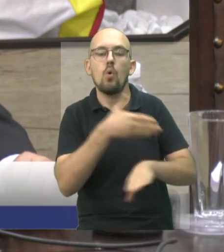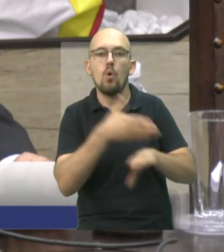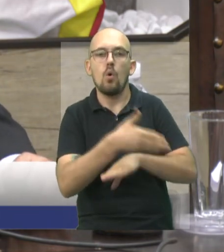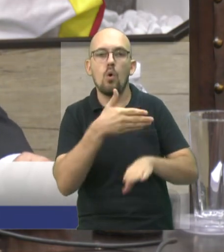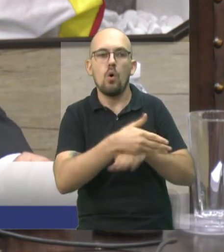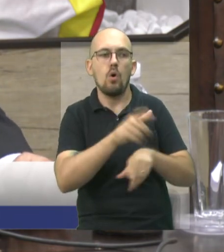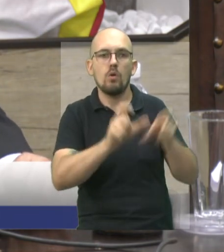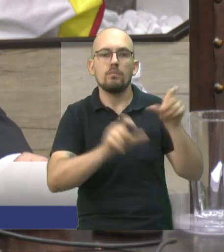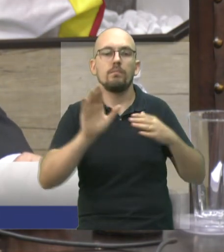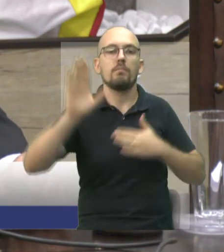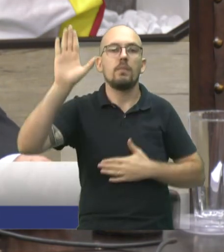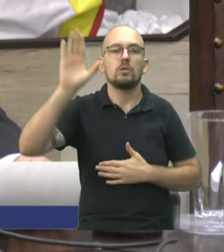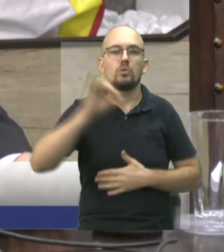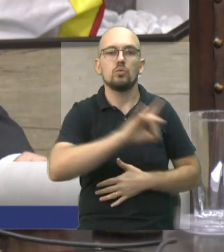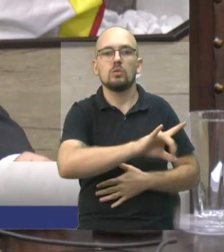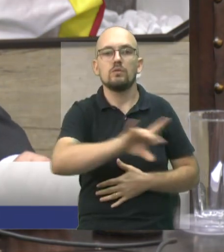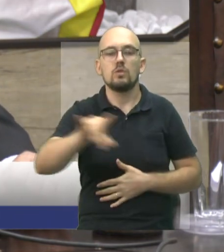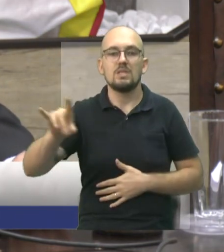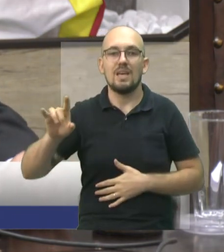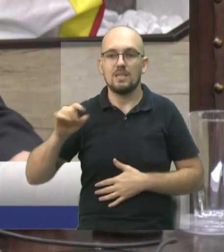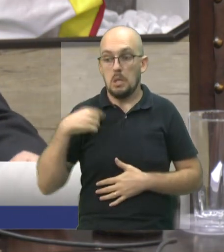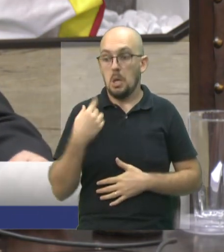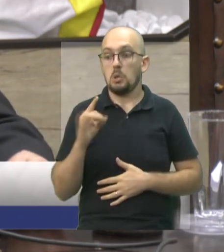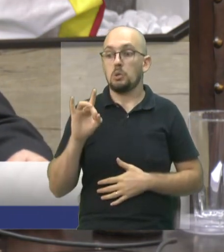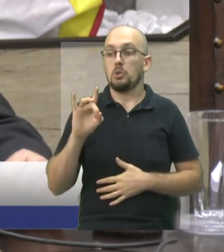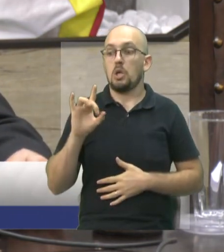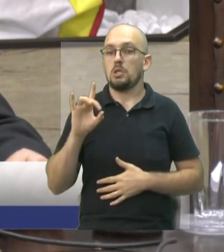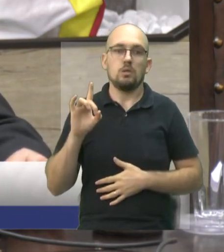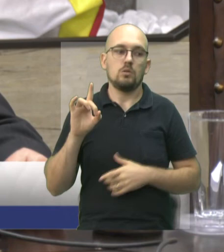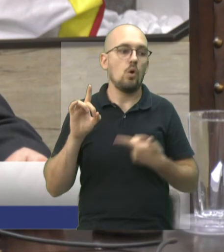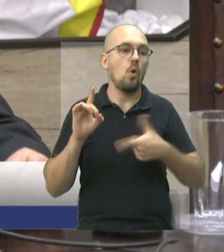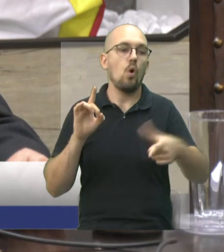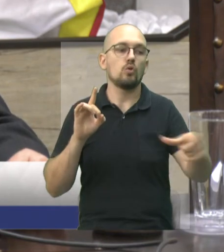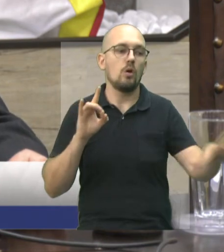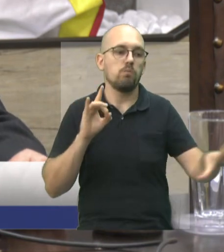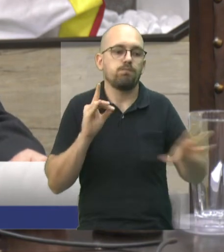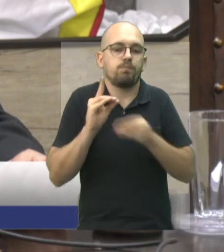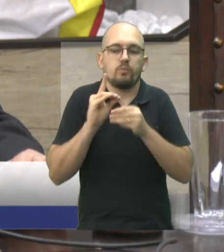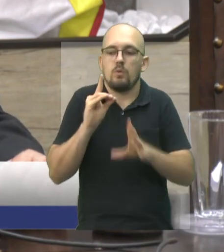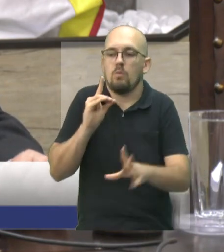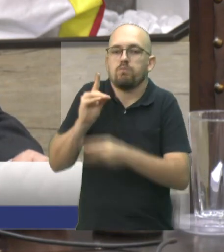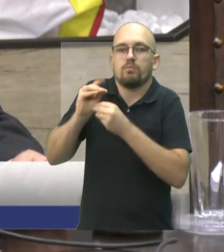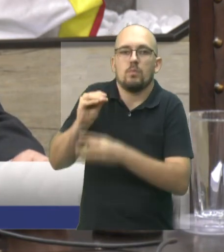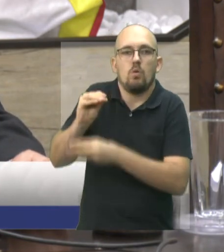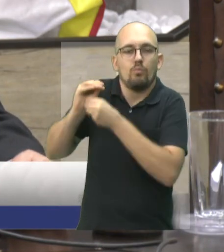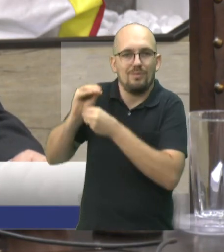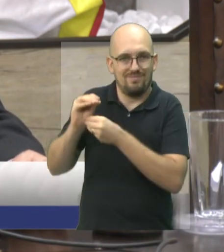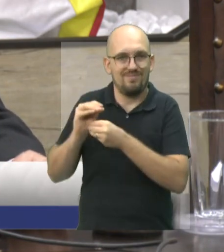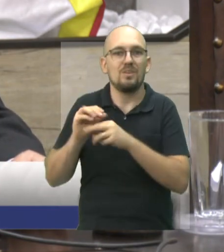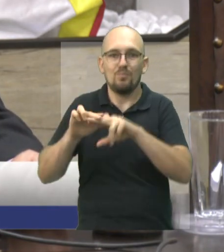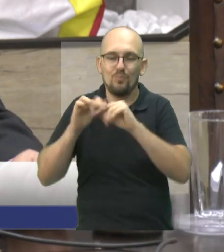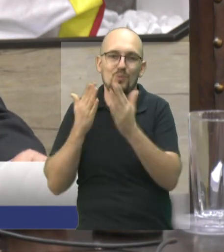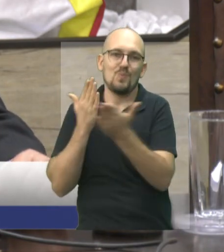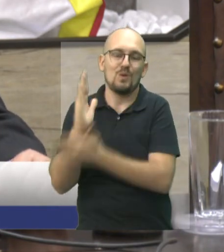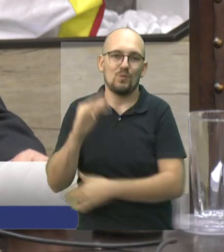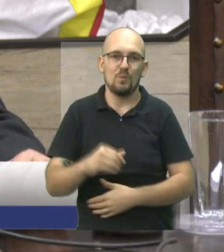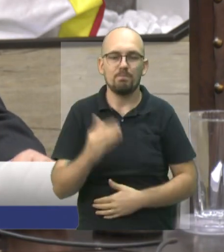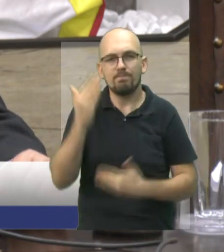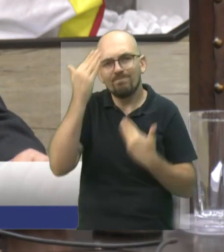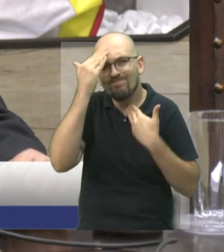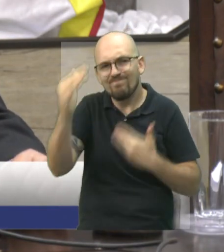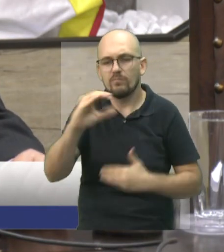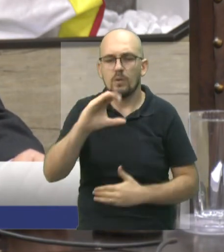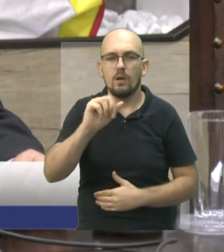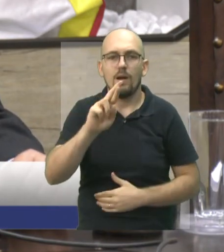no partido de vocês. Senão também nós não estaríamos aqui. E eu quero agradecer a Carla Conte,